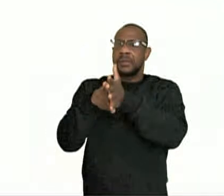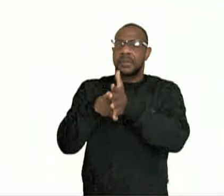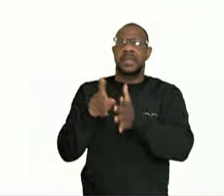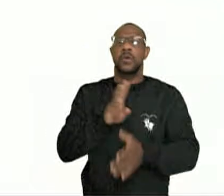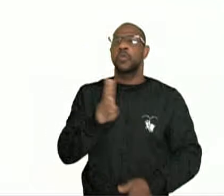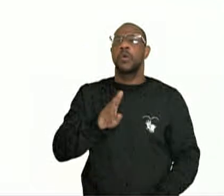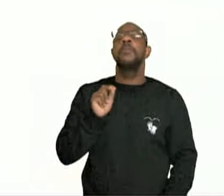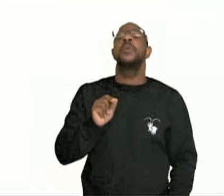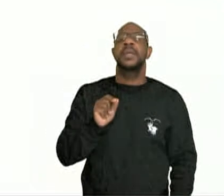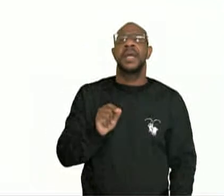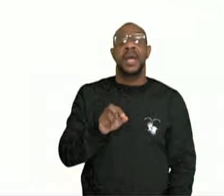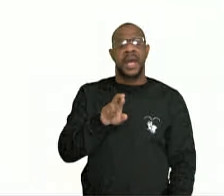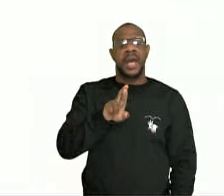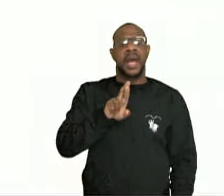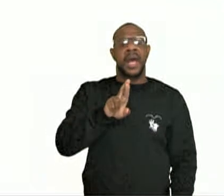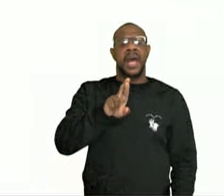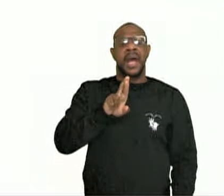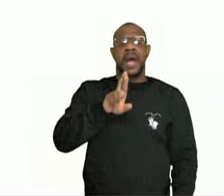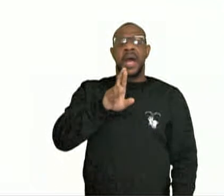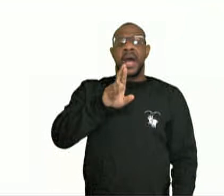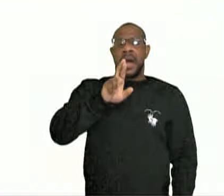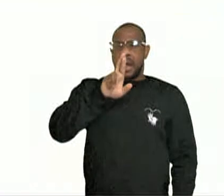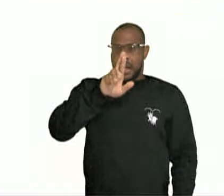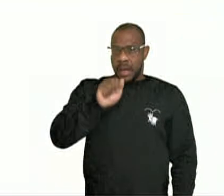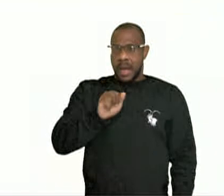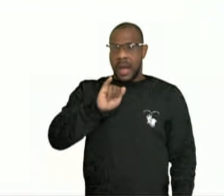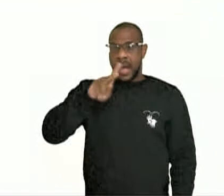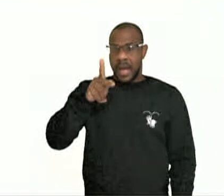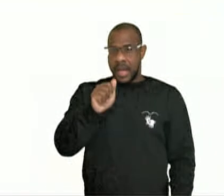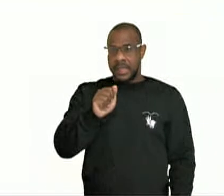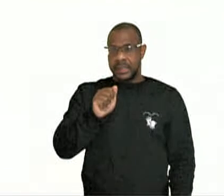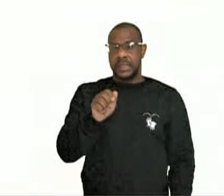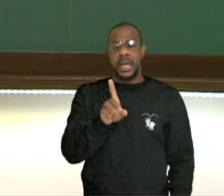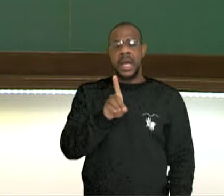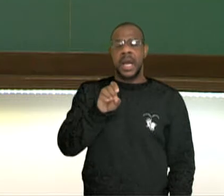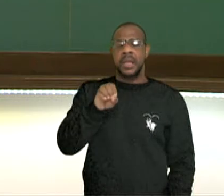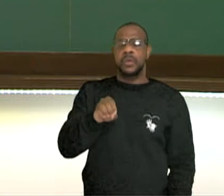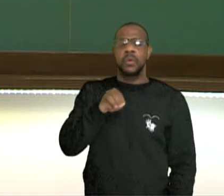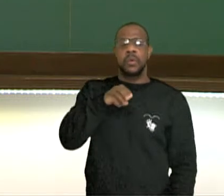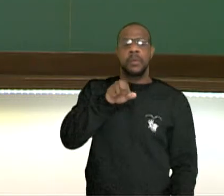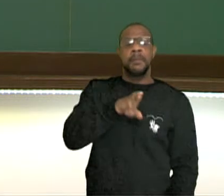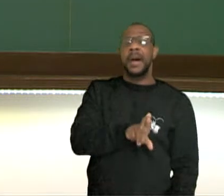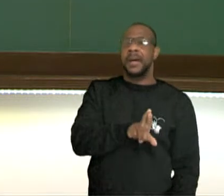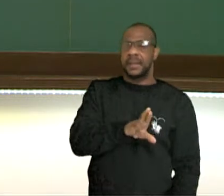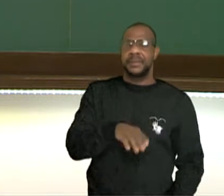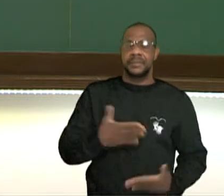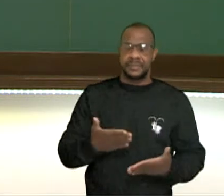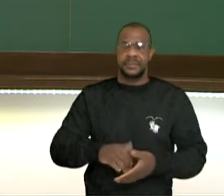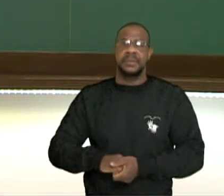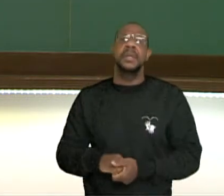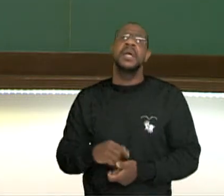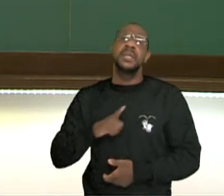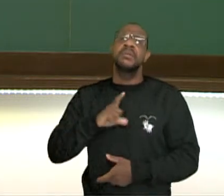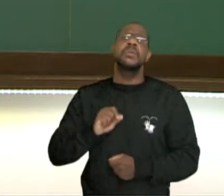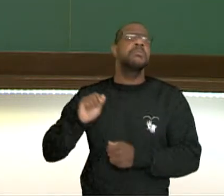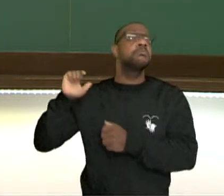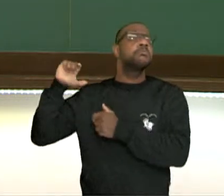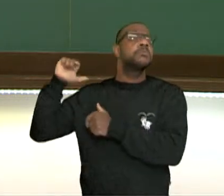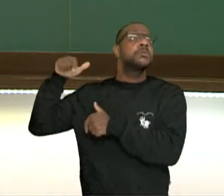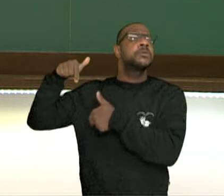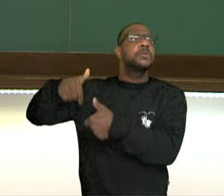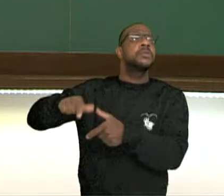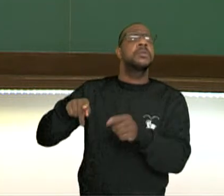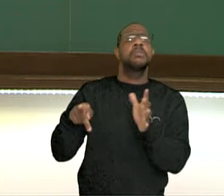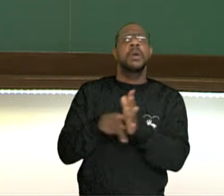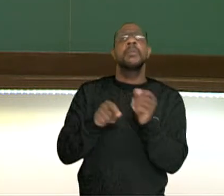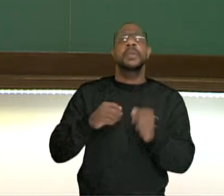a localização da Inglaterra, do Reino Unido, é uma ilha, então ela sempre vai ter uma grande tradição da marinha,